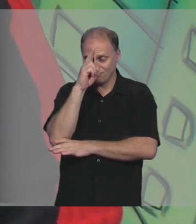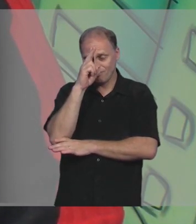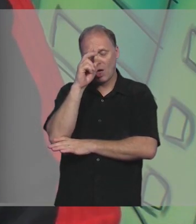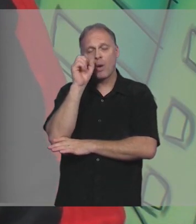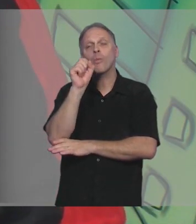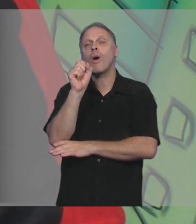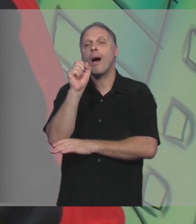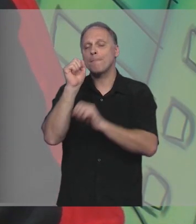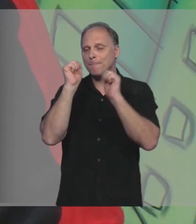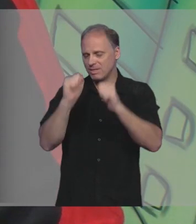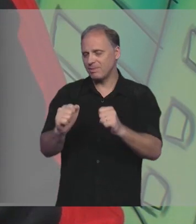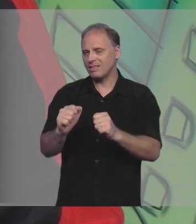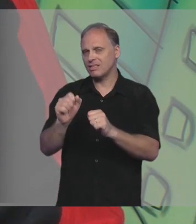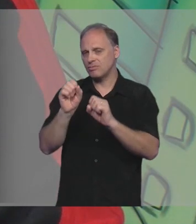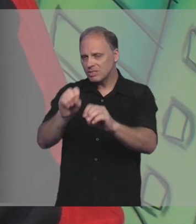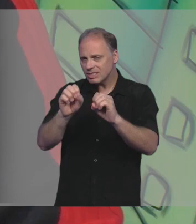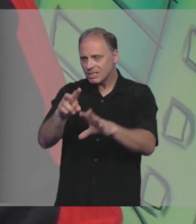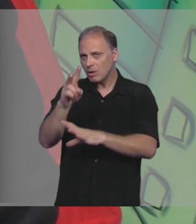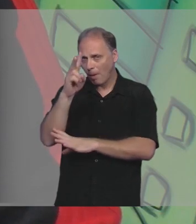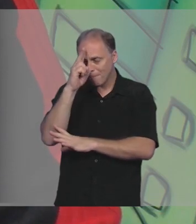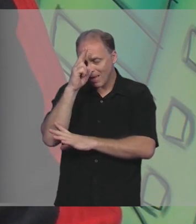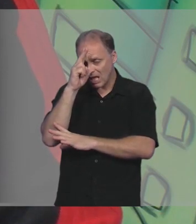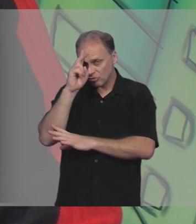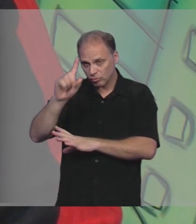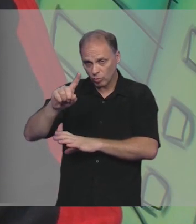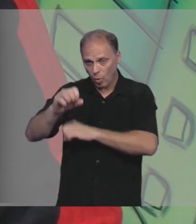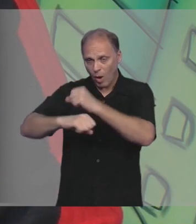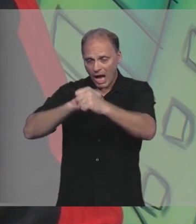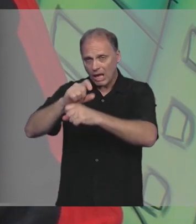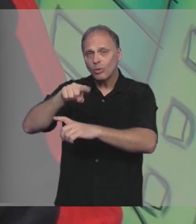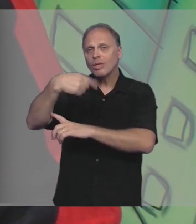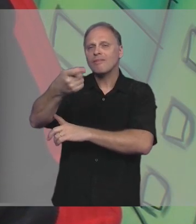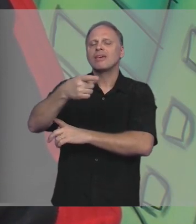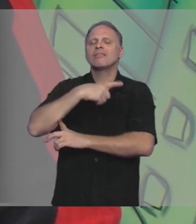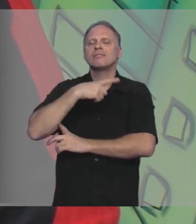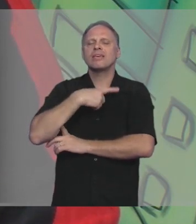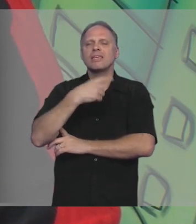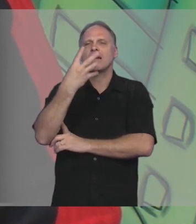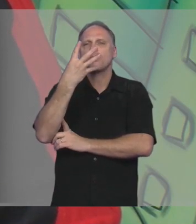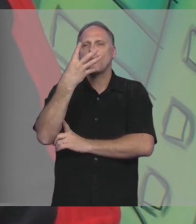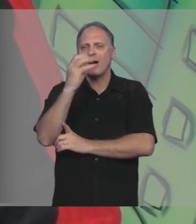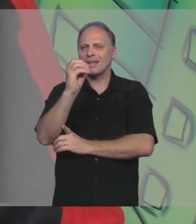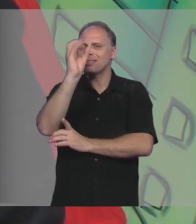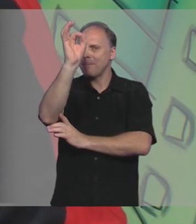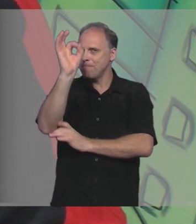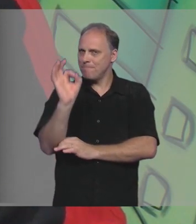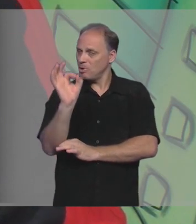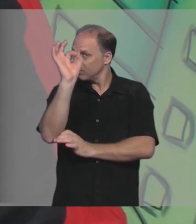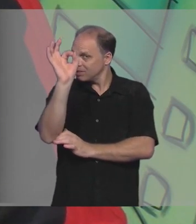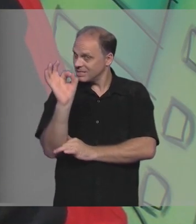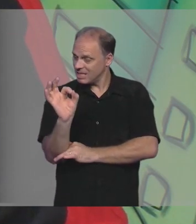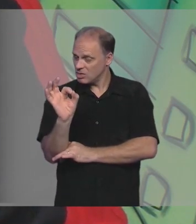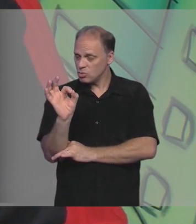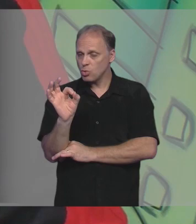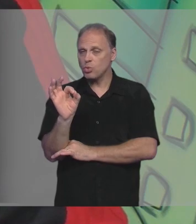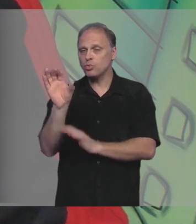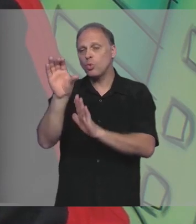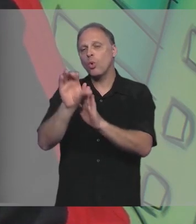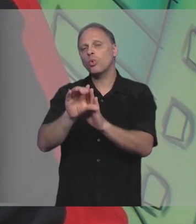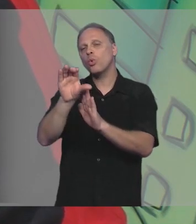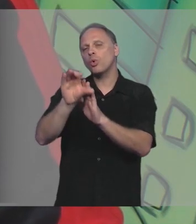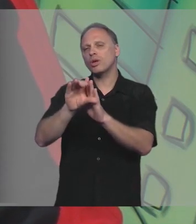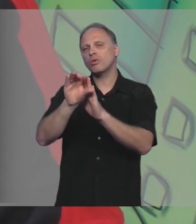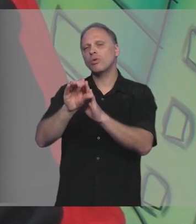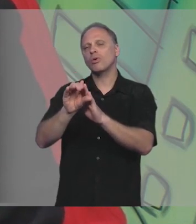de que o ensino médio, a partir do próximo ano, Laerte, tenha até 40% do currículo